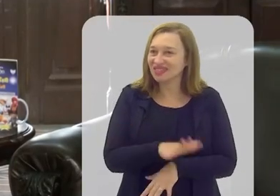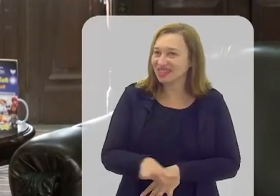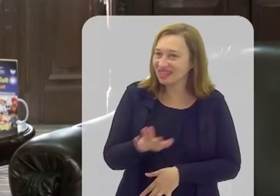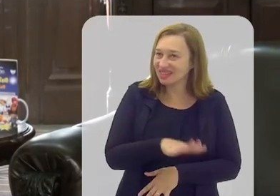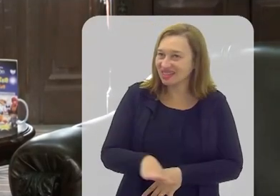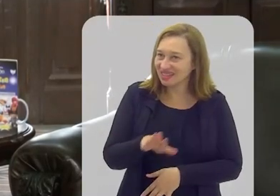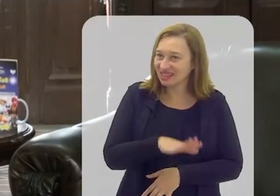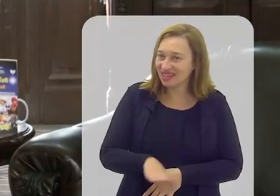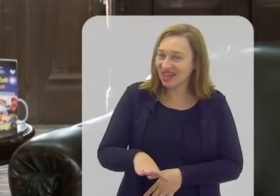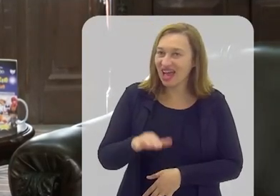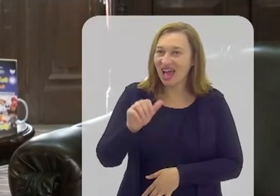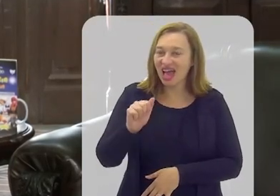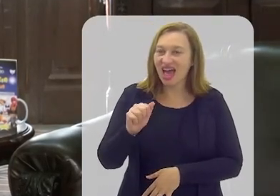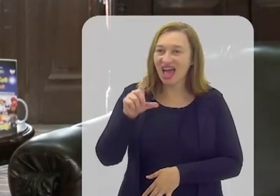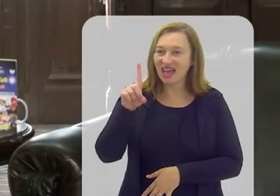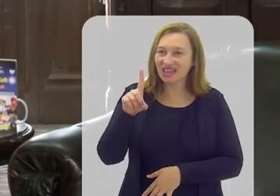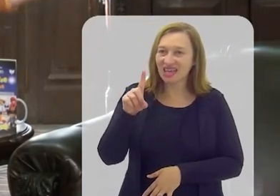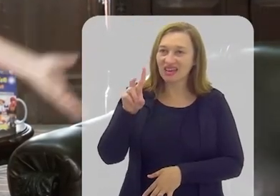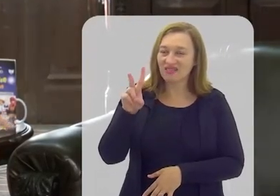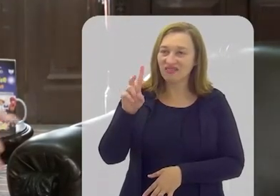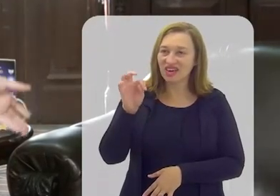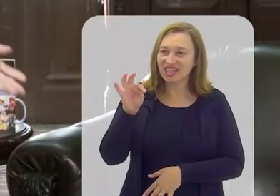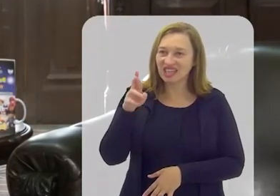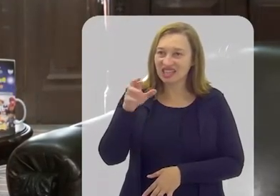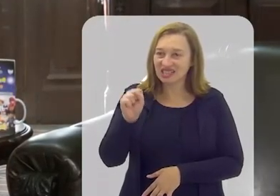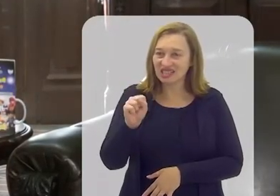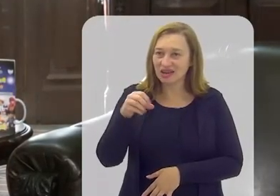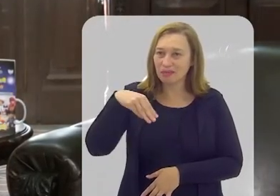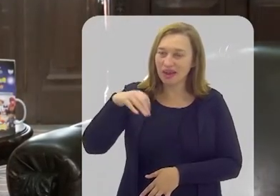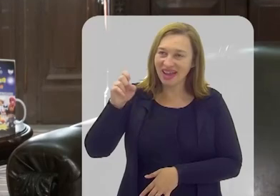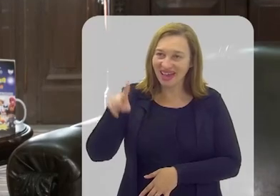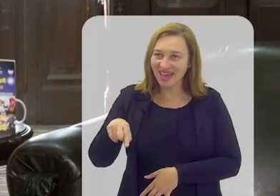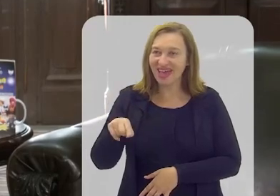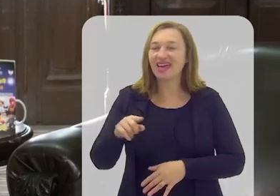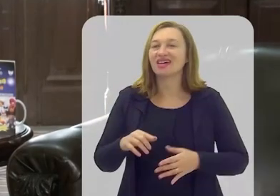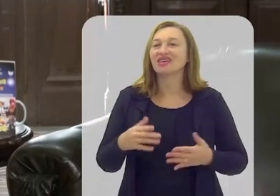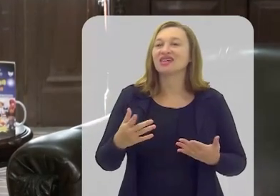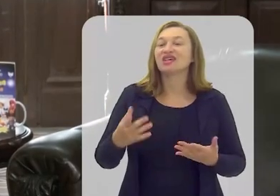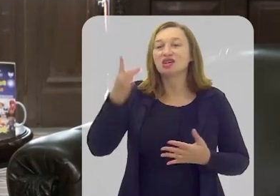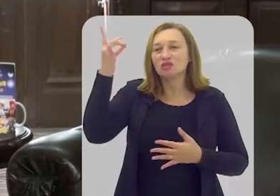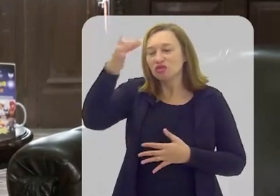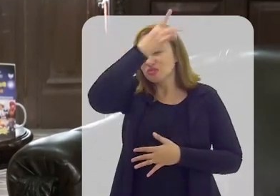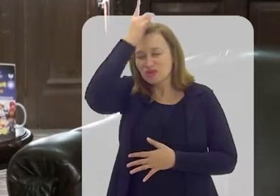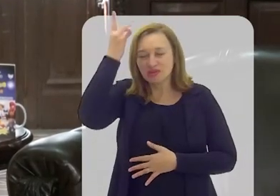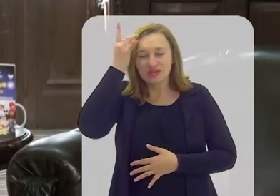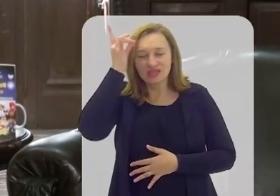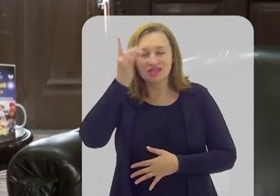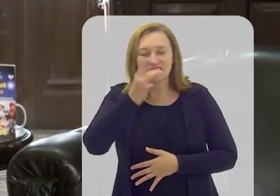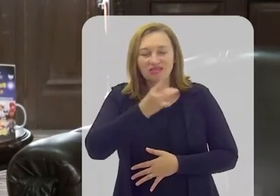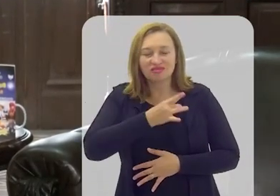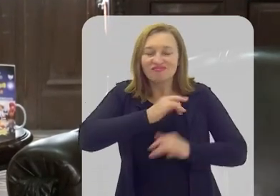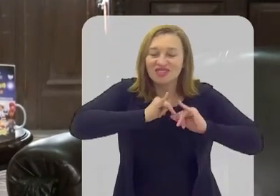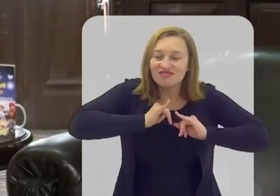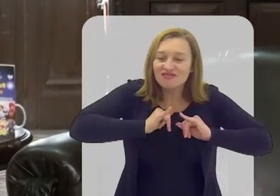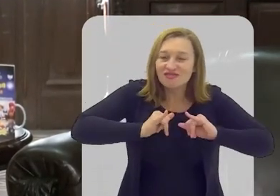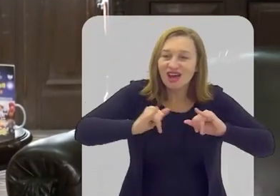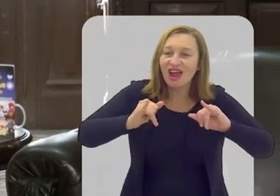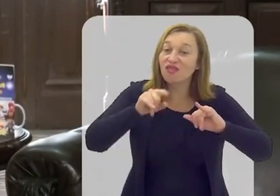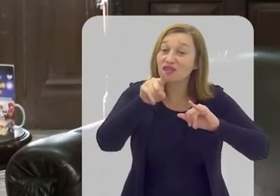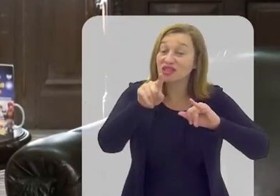Infantil da Adventista de Macaé. Que o Senhor abençoe a todos. Que com essa canção o Espírito Santo possa falar com você, meu